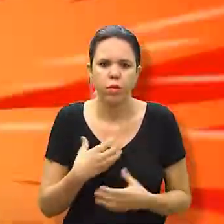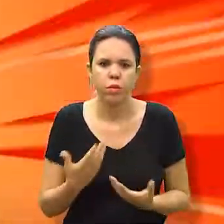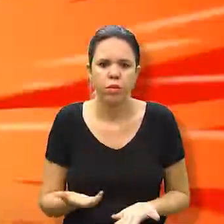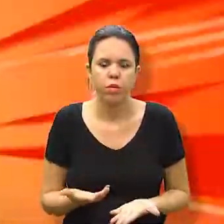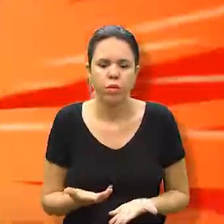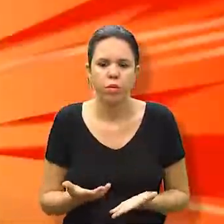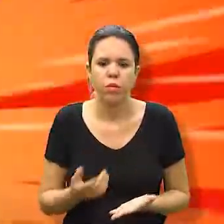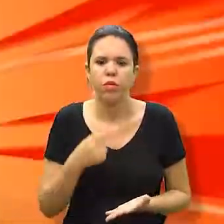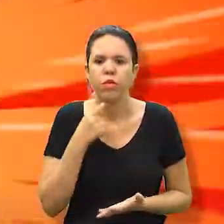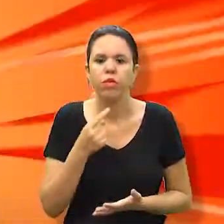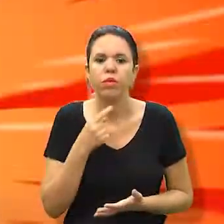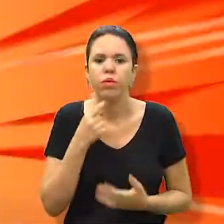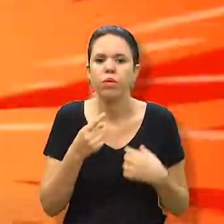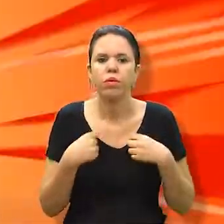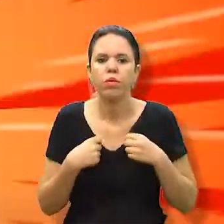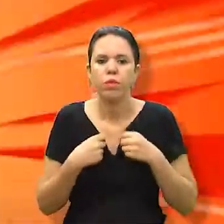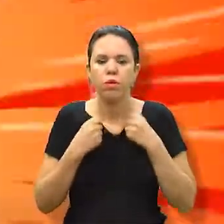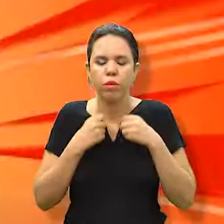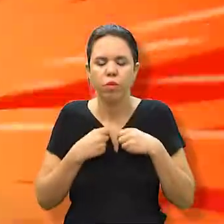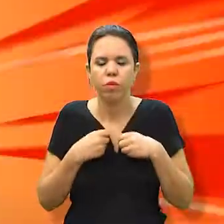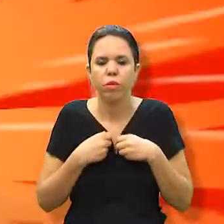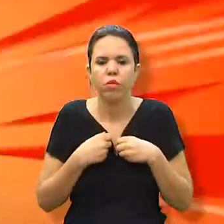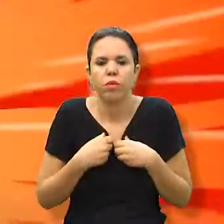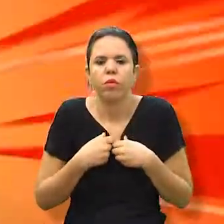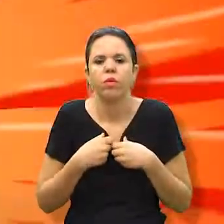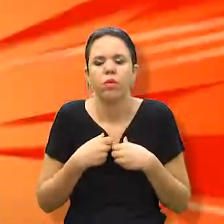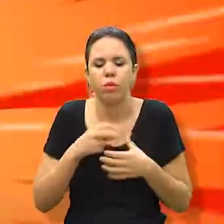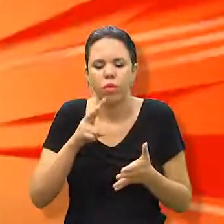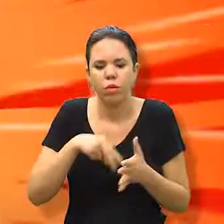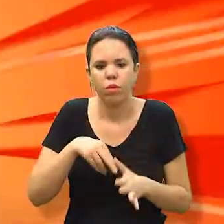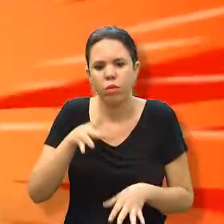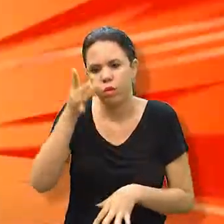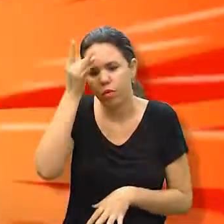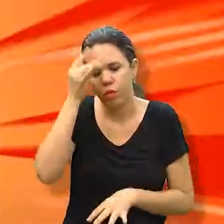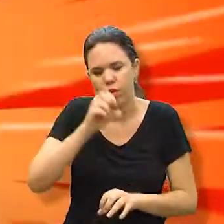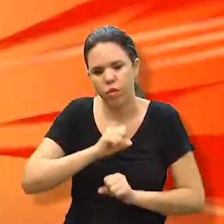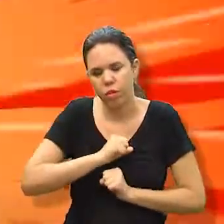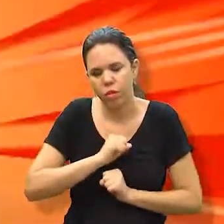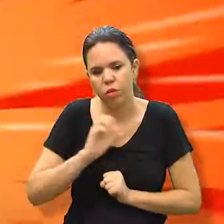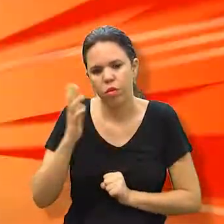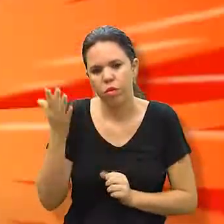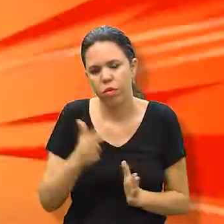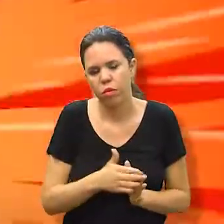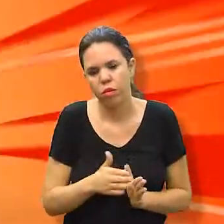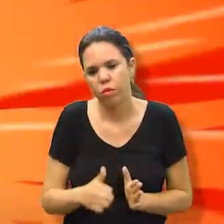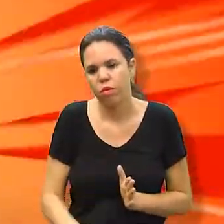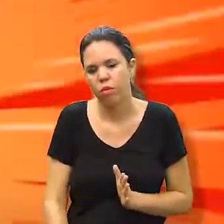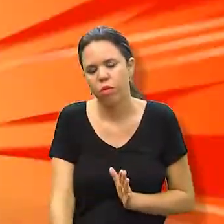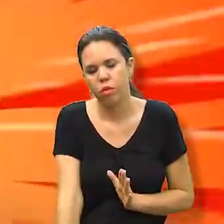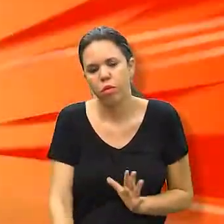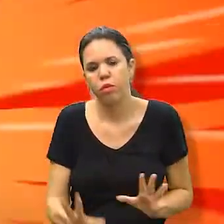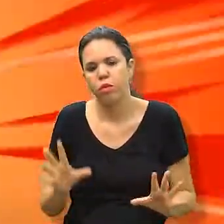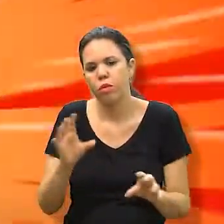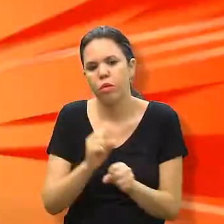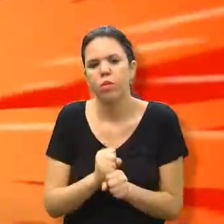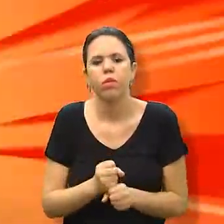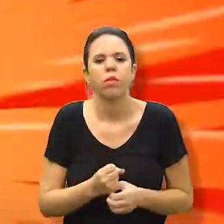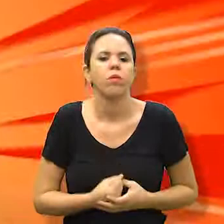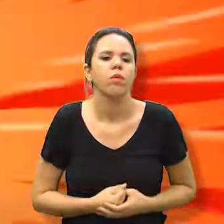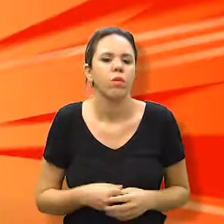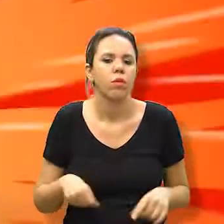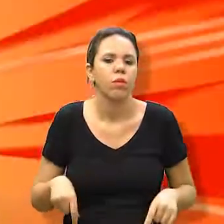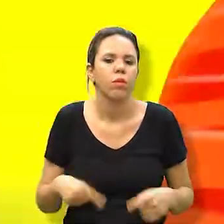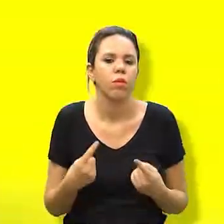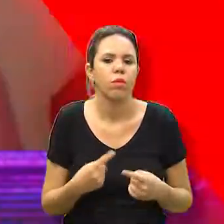de dúvida que você sugere ao leitor de que aquilo está acontecendo, não está? Então, tudo isso é um